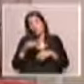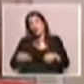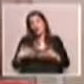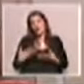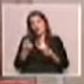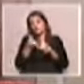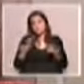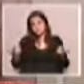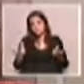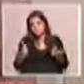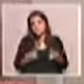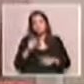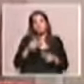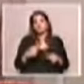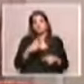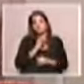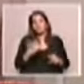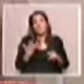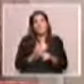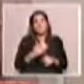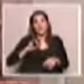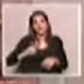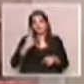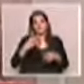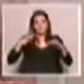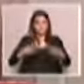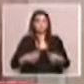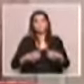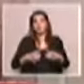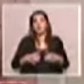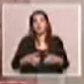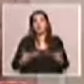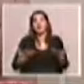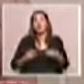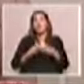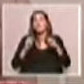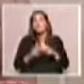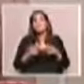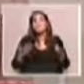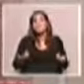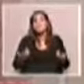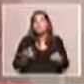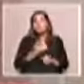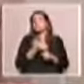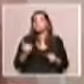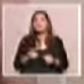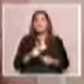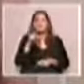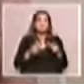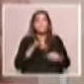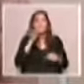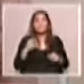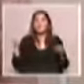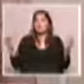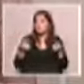muitas vezes impedem o consumidor de comprar um queijo inteiro, ou porque são pessoas que têm pequenas